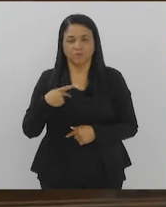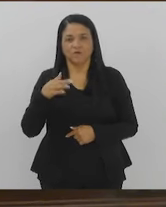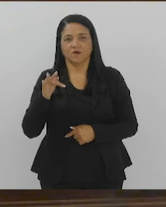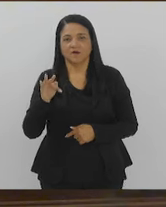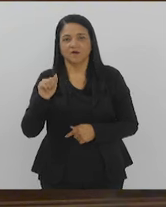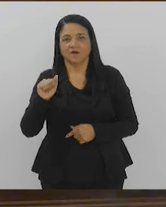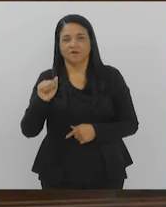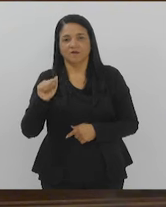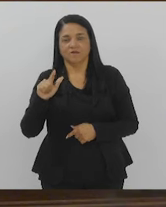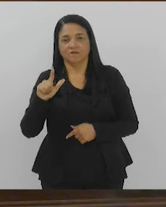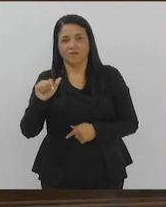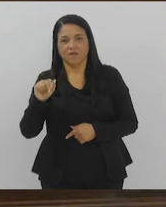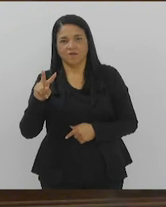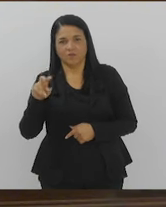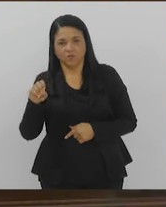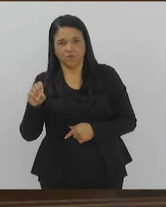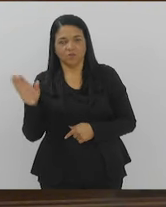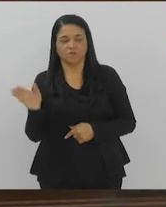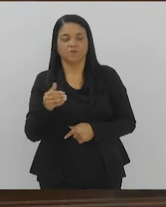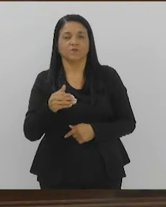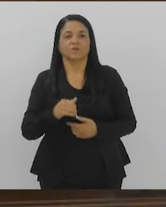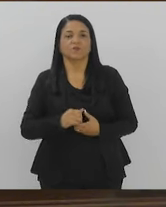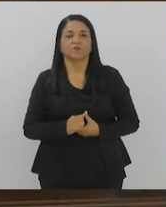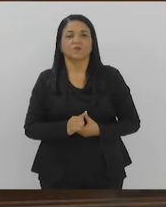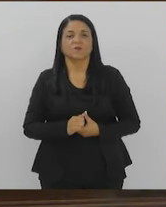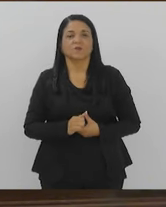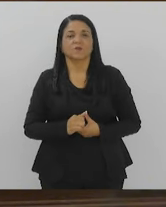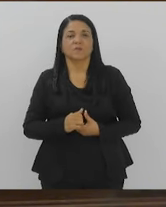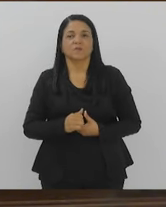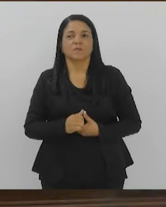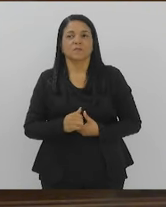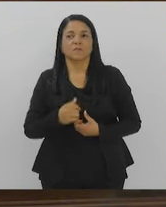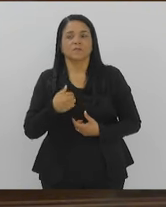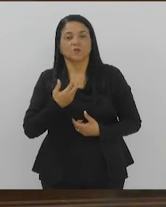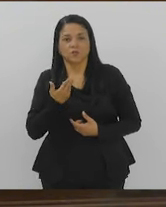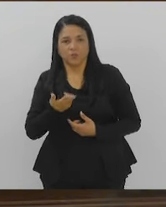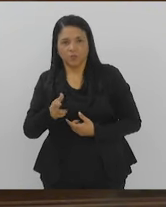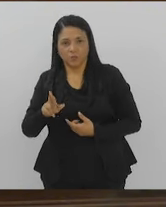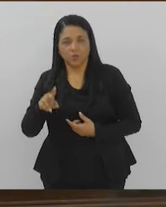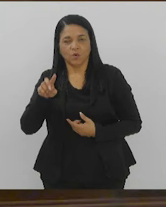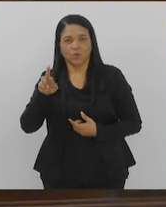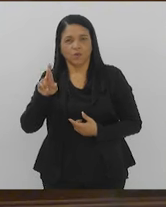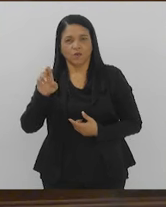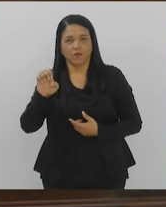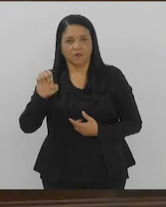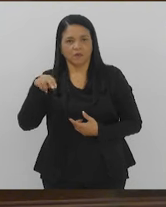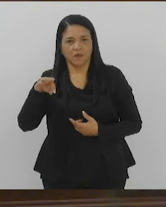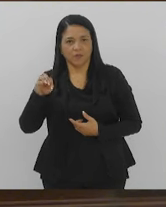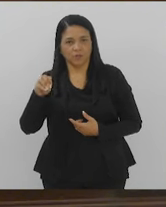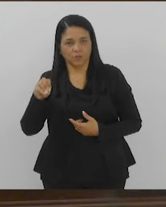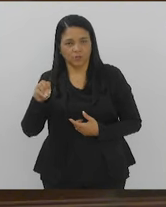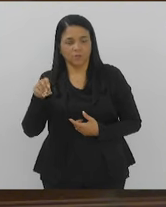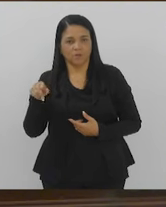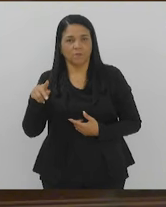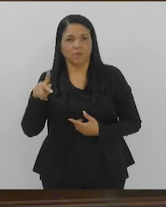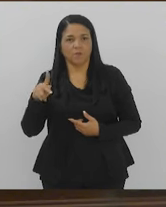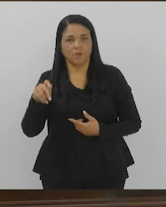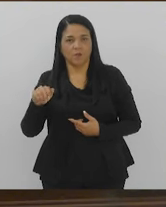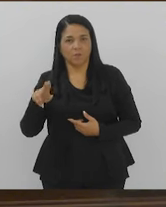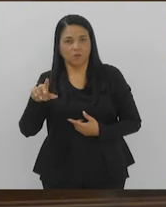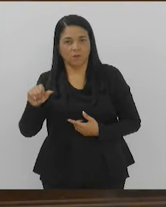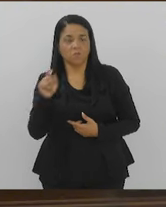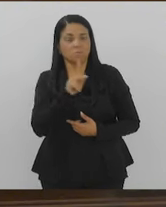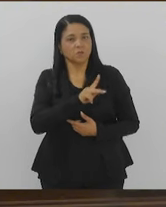Marinho, o querido doutor Renato de Paula, professor, e que